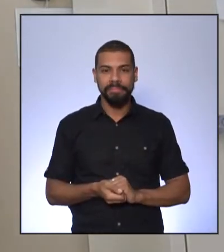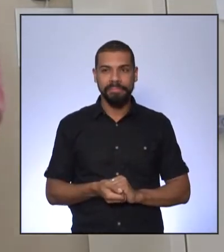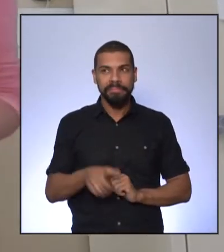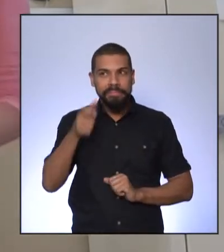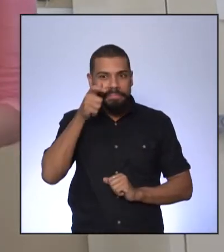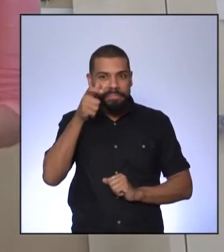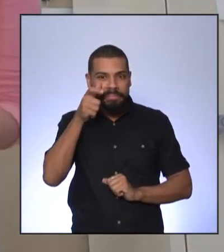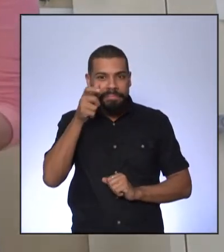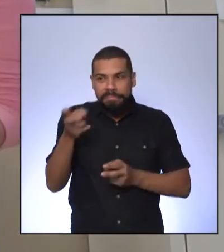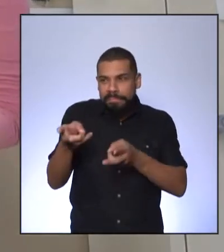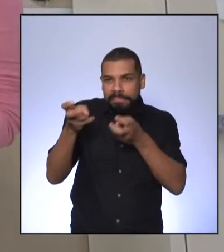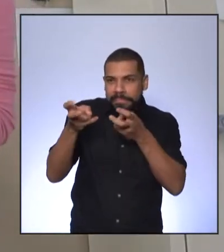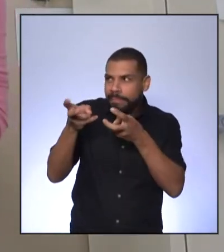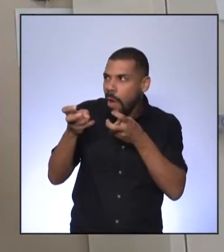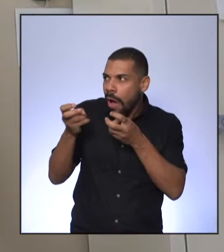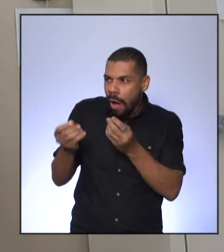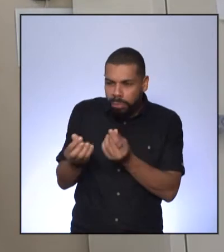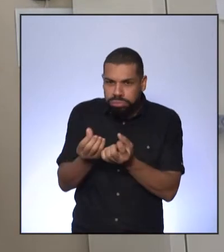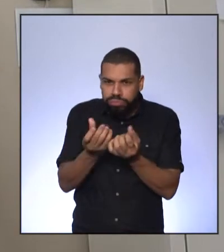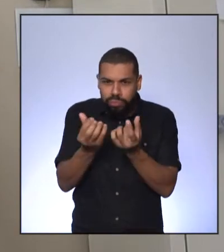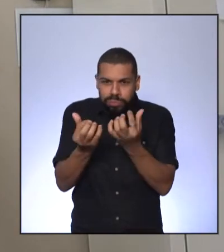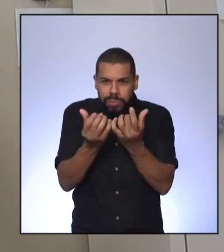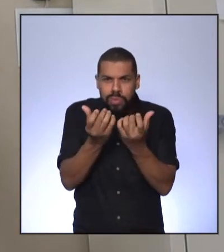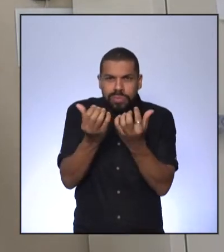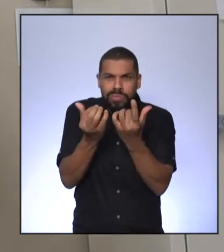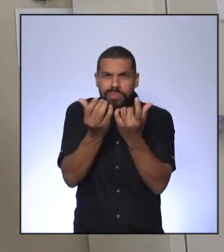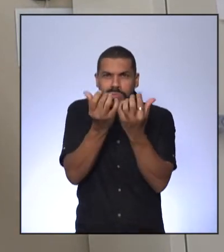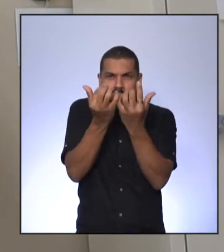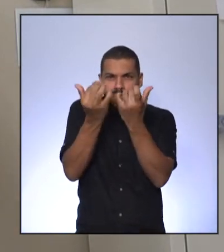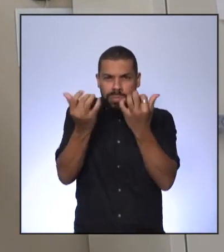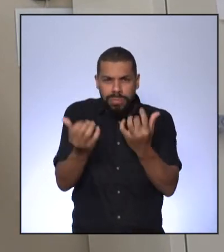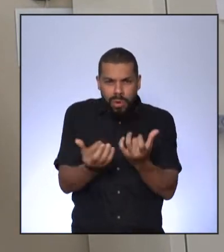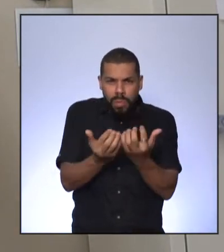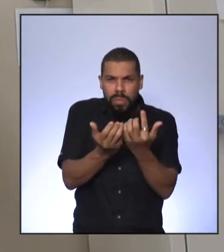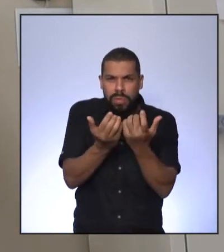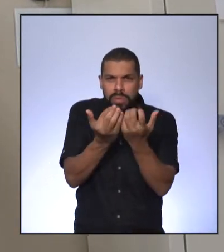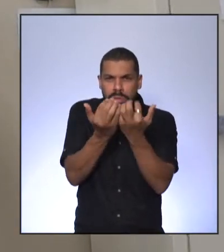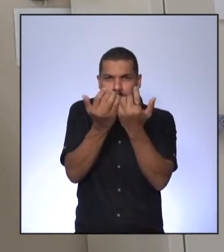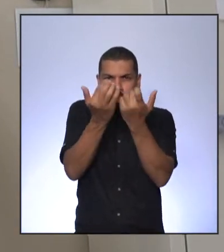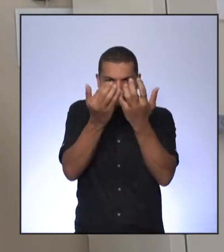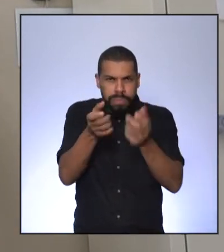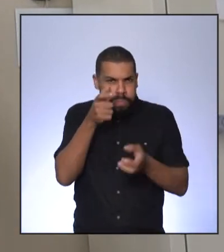Observe que a formação de gás, de bolhas,